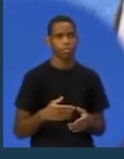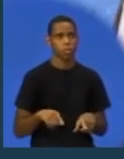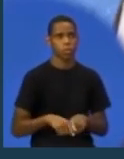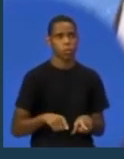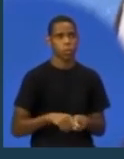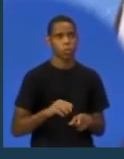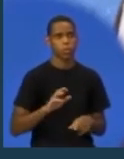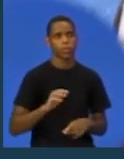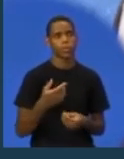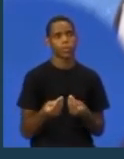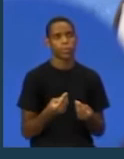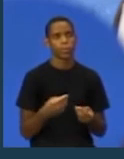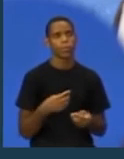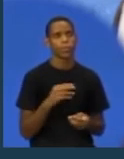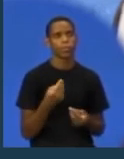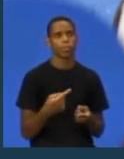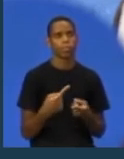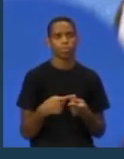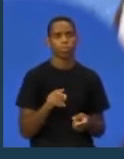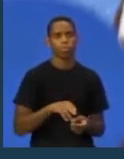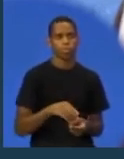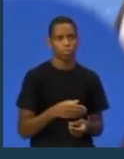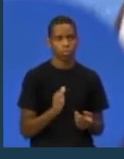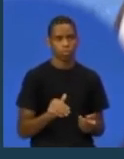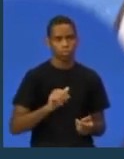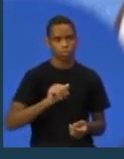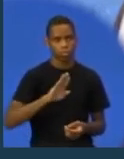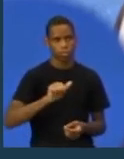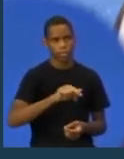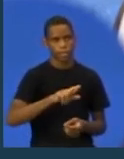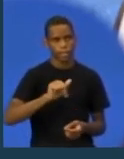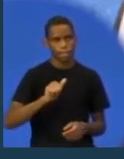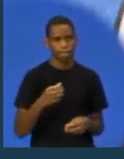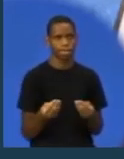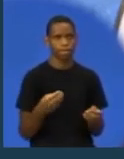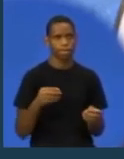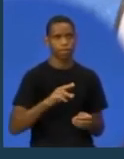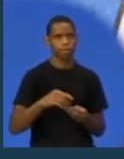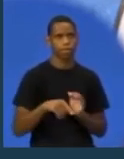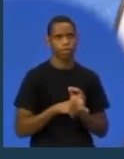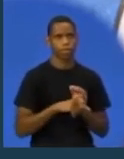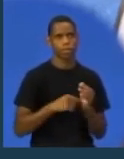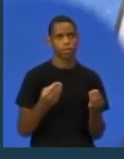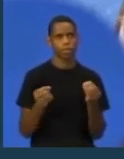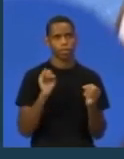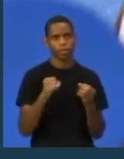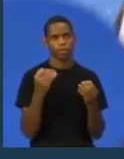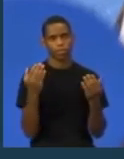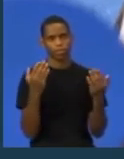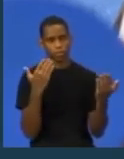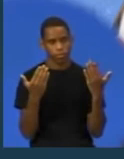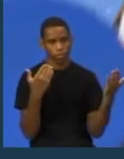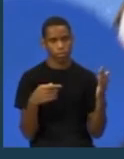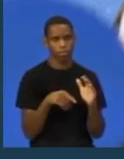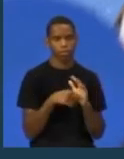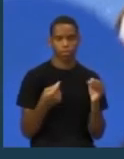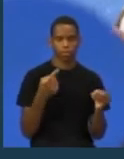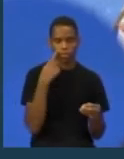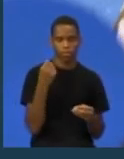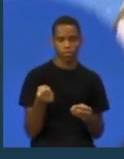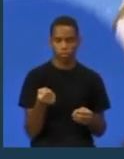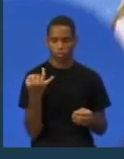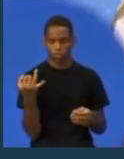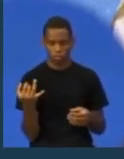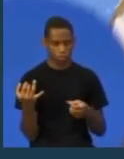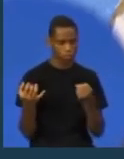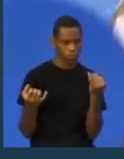gráfico serve e de que forma ele é utilizado? O gráfico de barras é geralmente utilizado quando você quer comparar um valor em